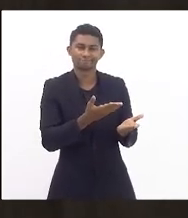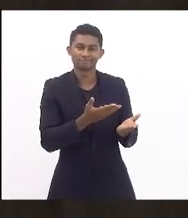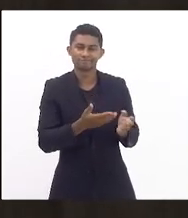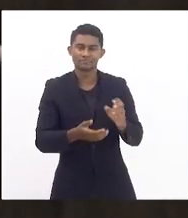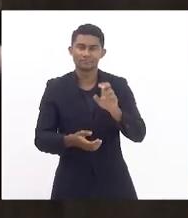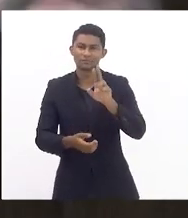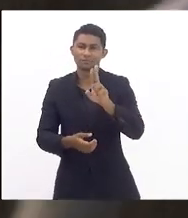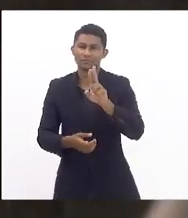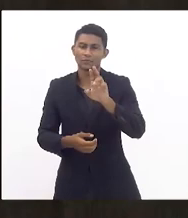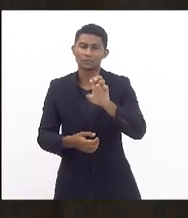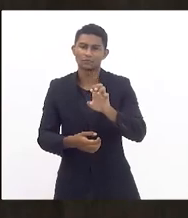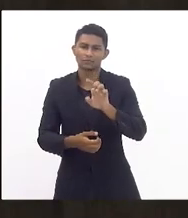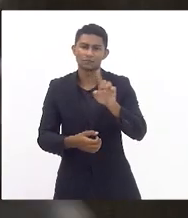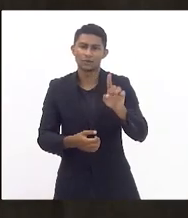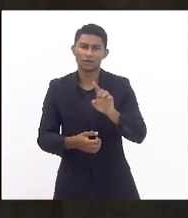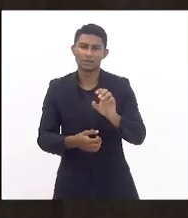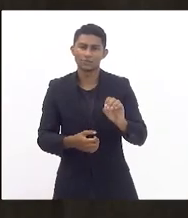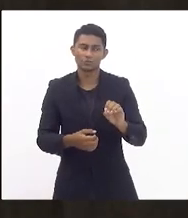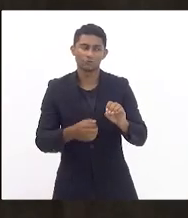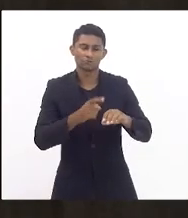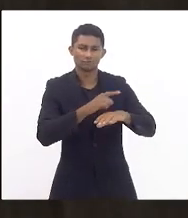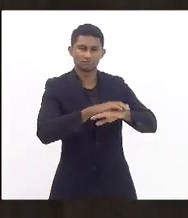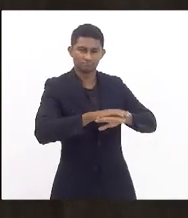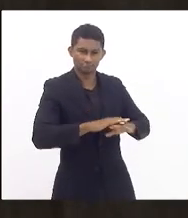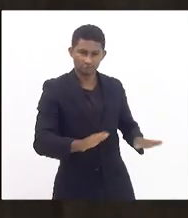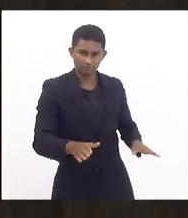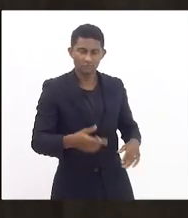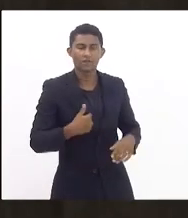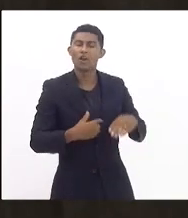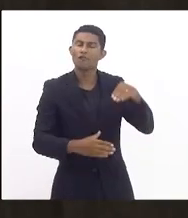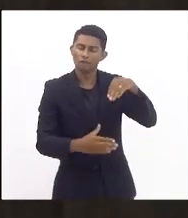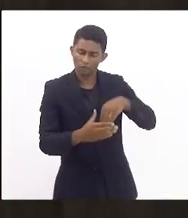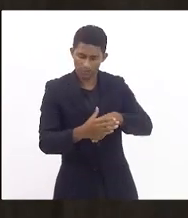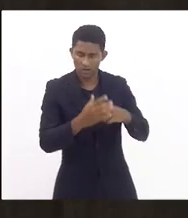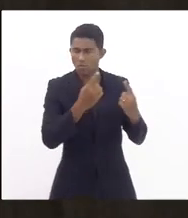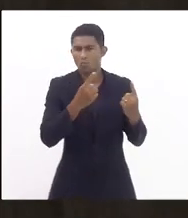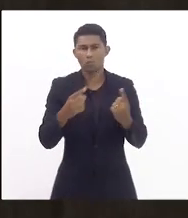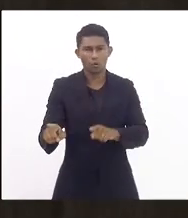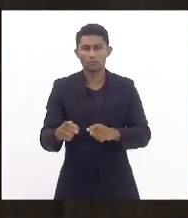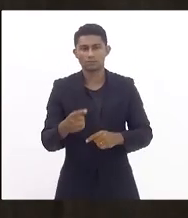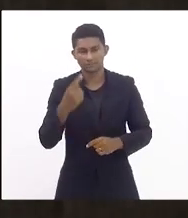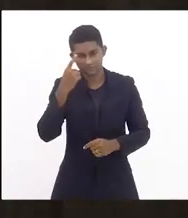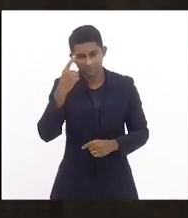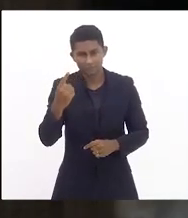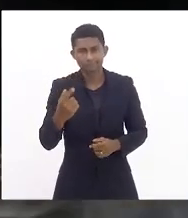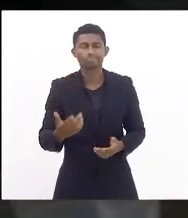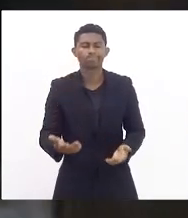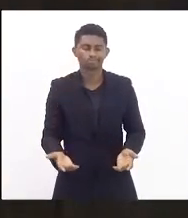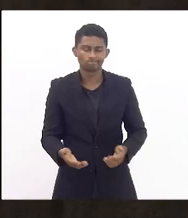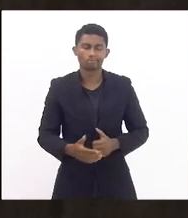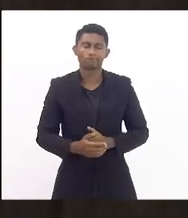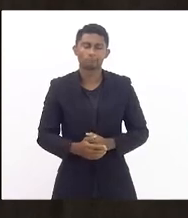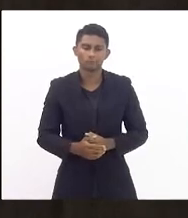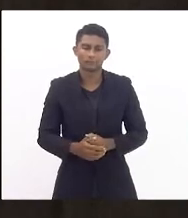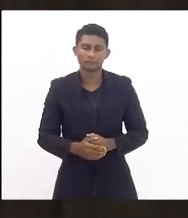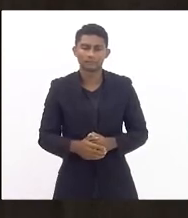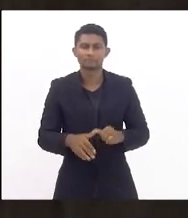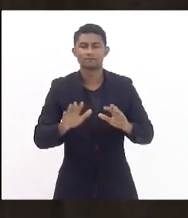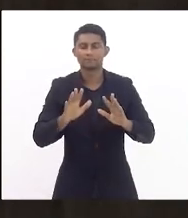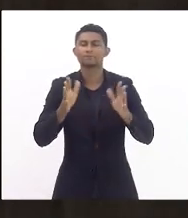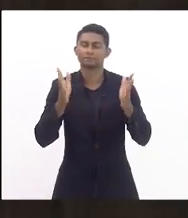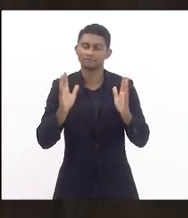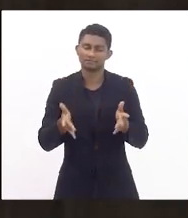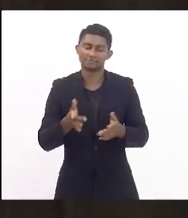da nossa ex-querida UESO. Mas, feita a